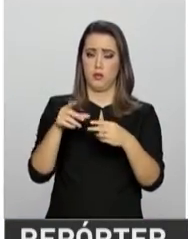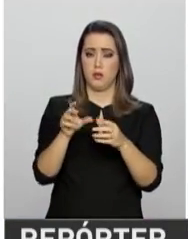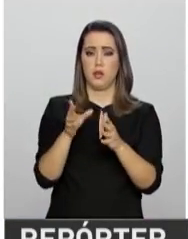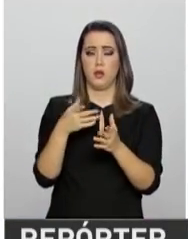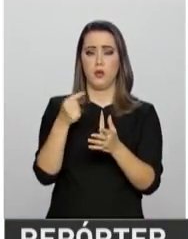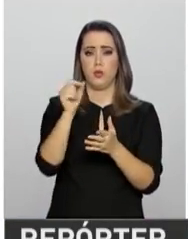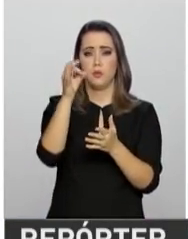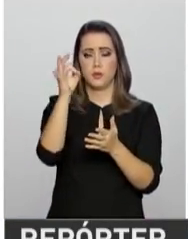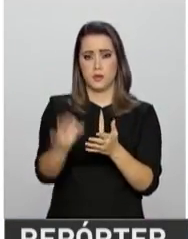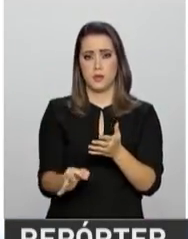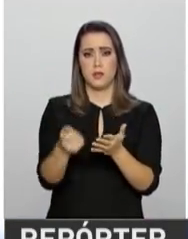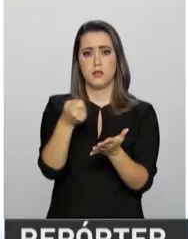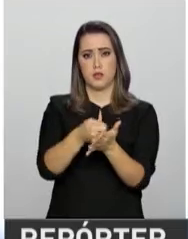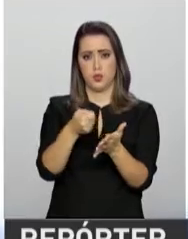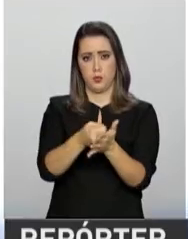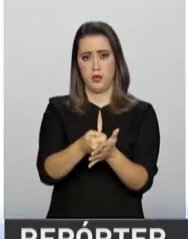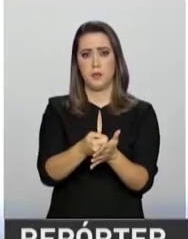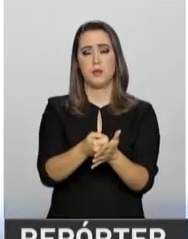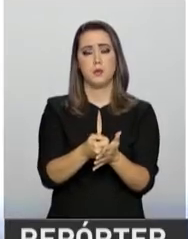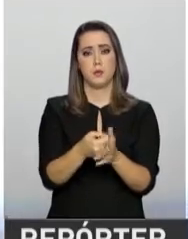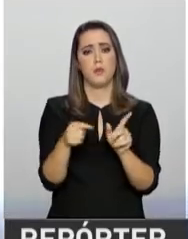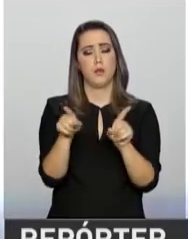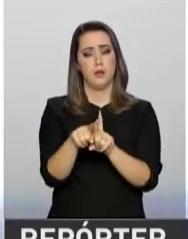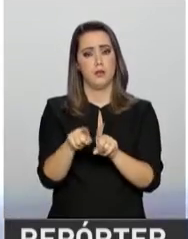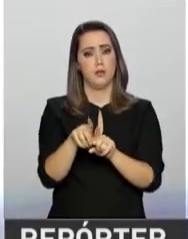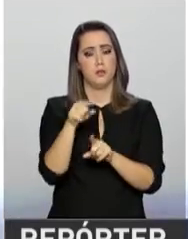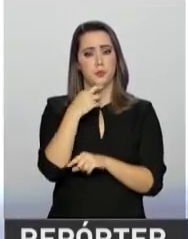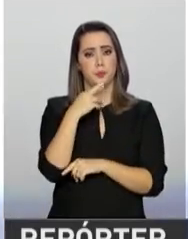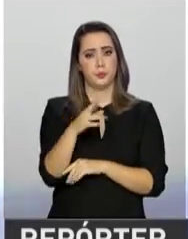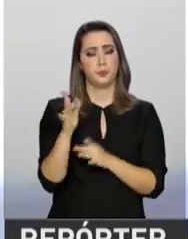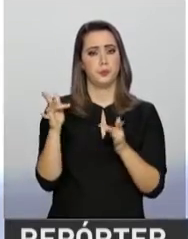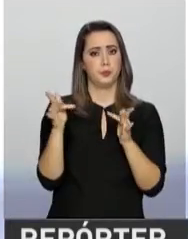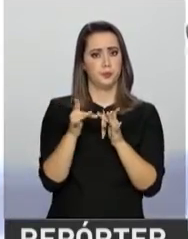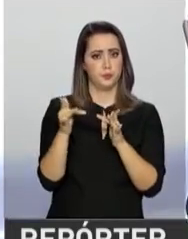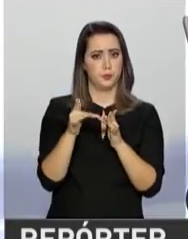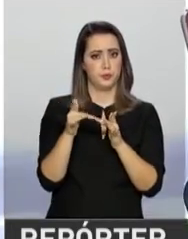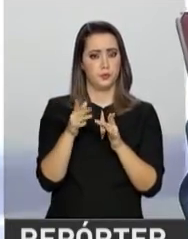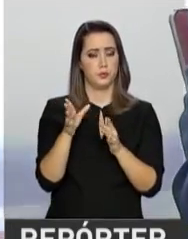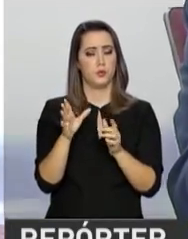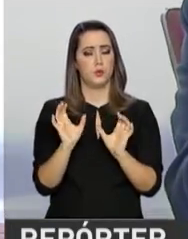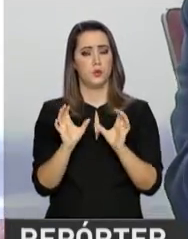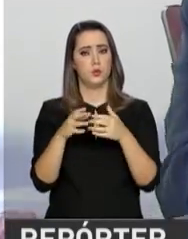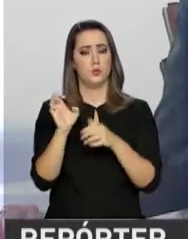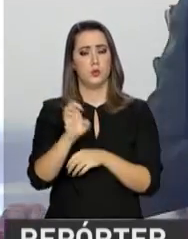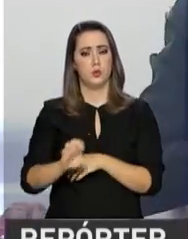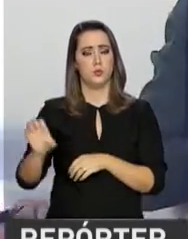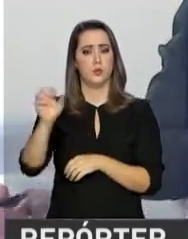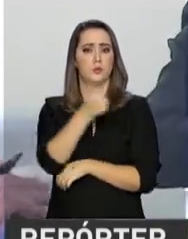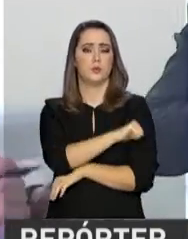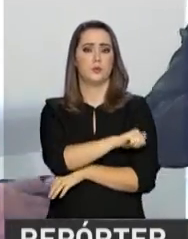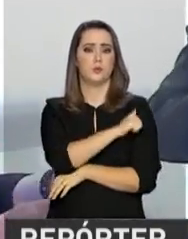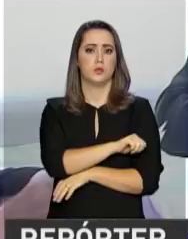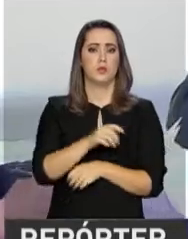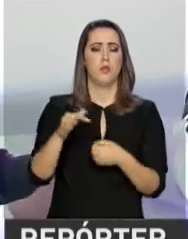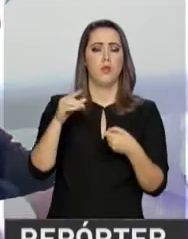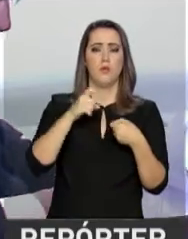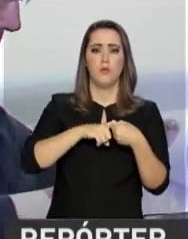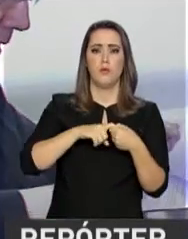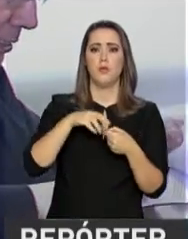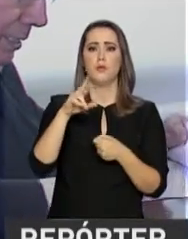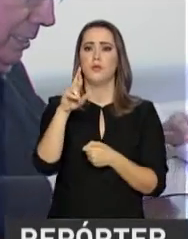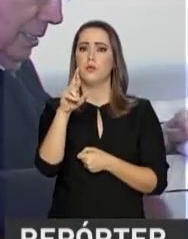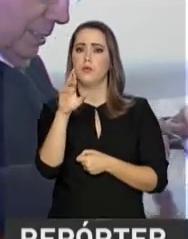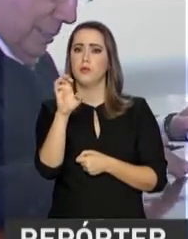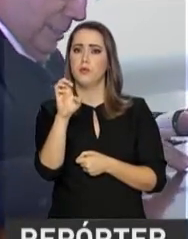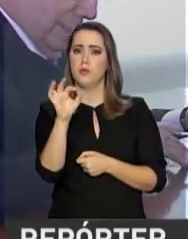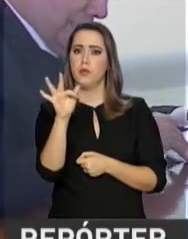desses recursos. E é também, Carol, é resultado aí da adesão do estado do Rio de Janeiro àquele regime de recuperação fiscal que